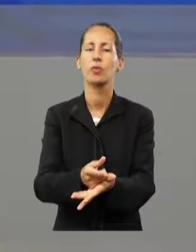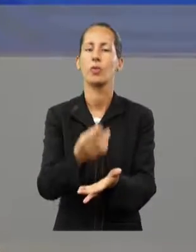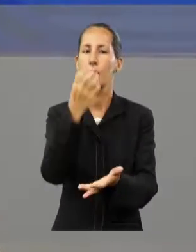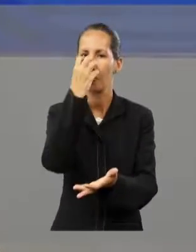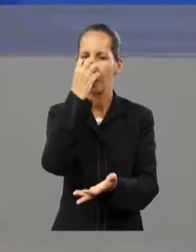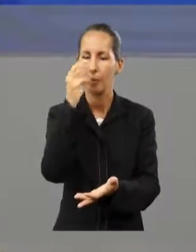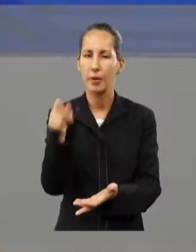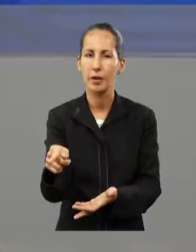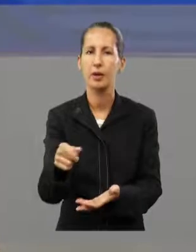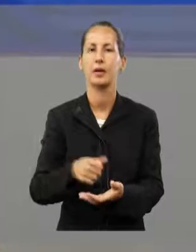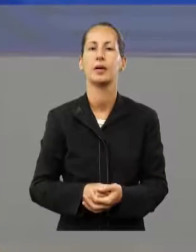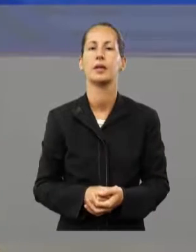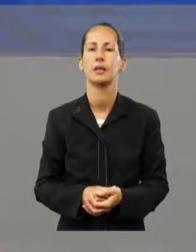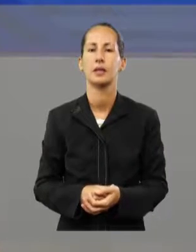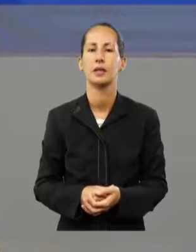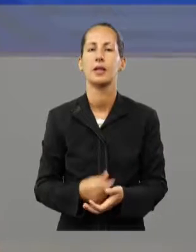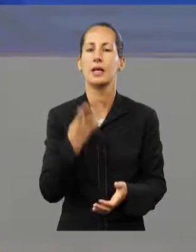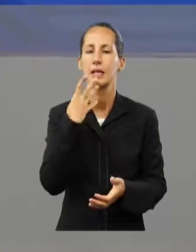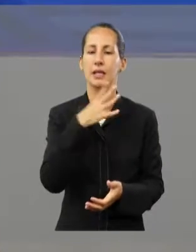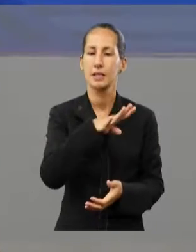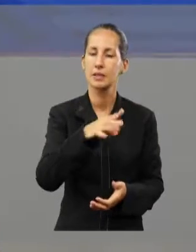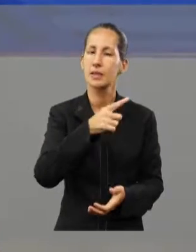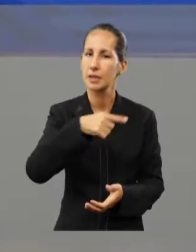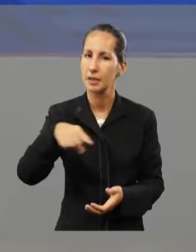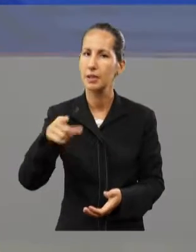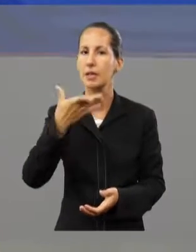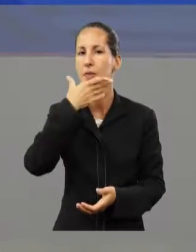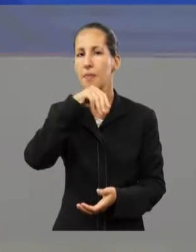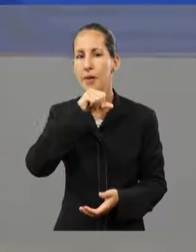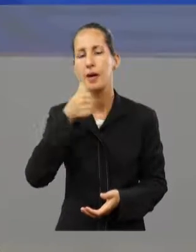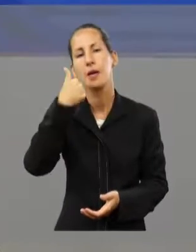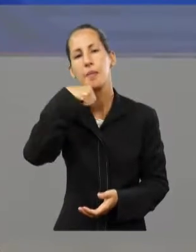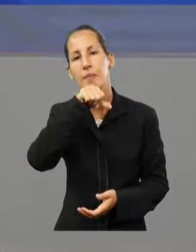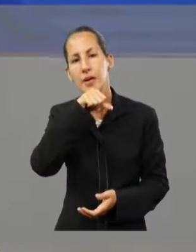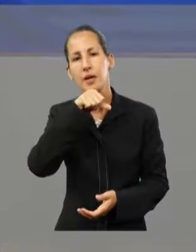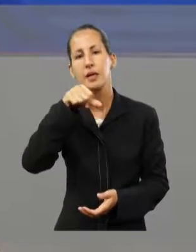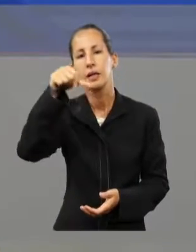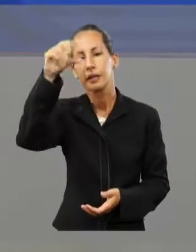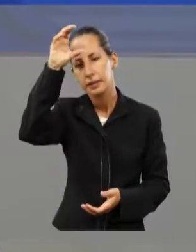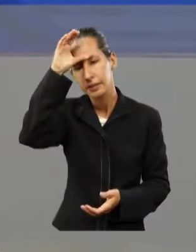circo para as crianças sair, papai, mamãe, vovô, titia.